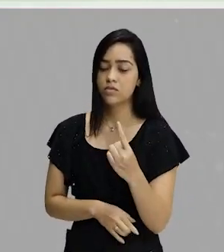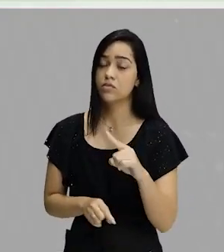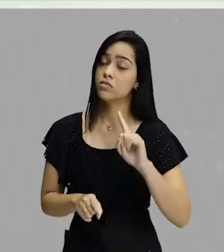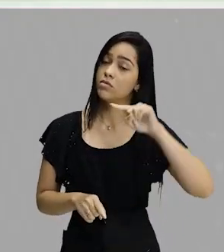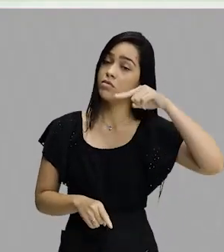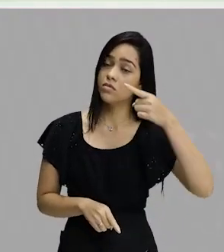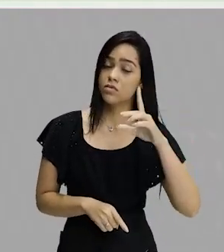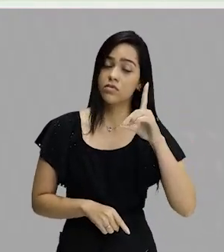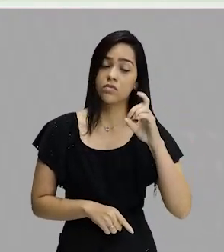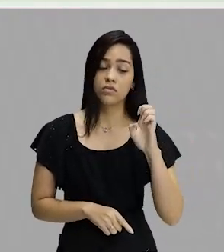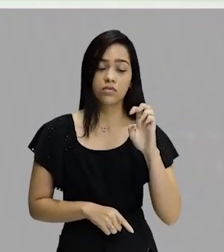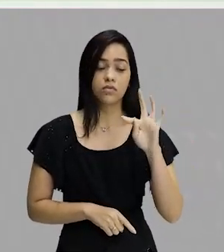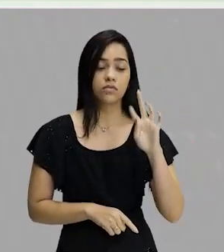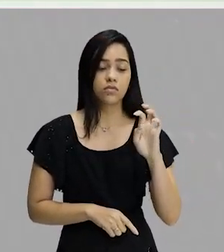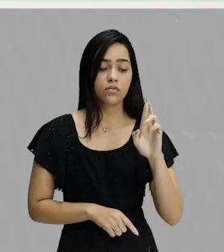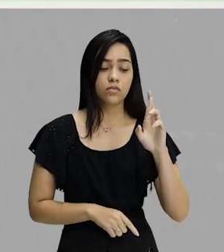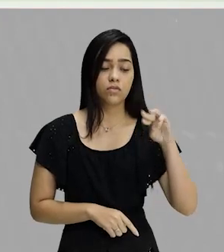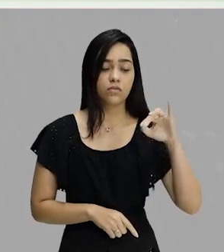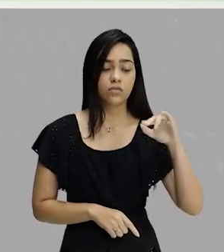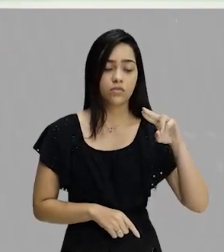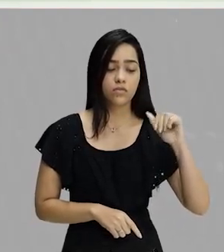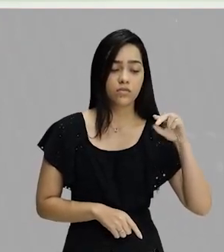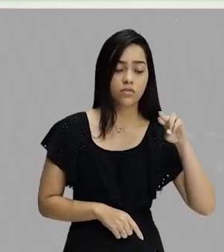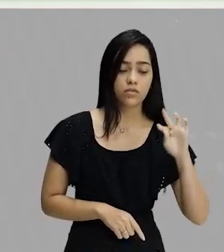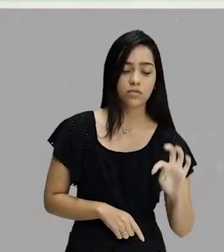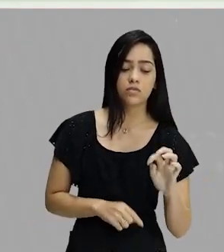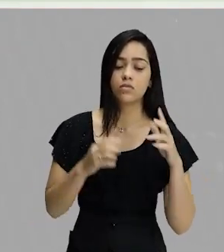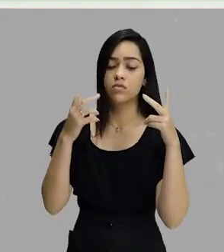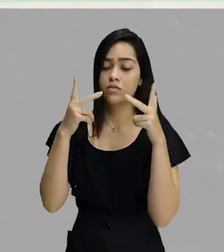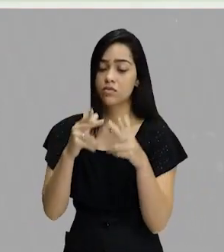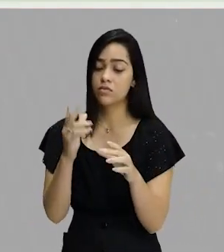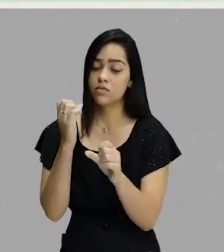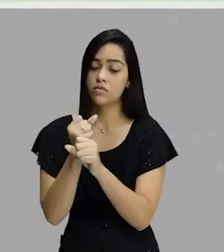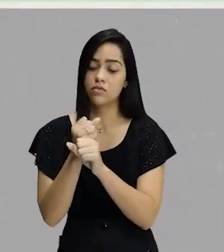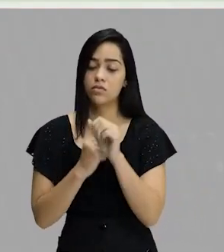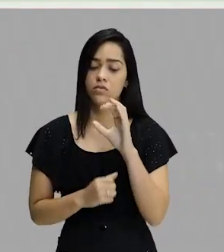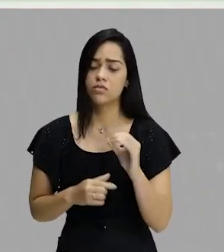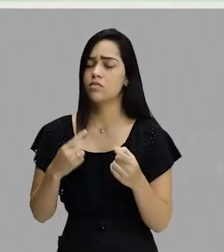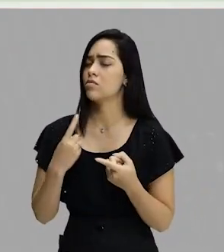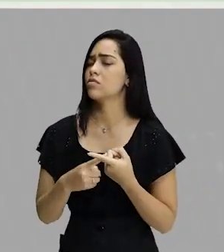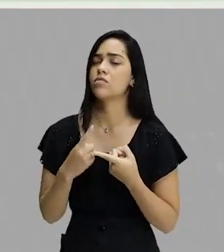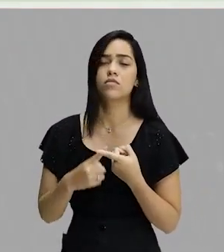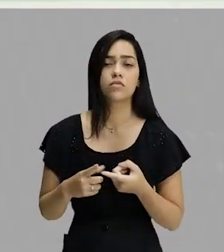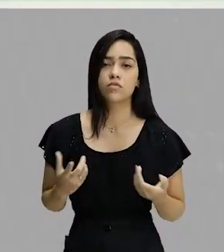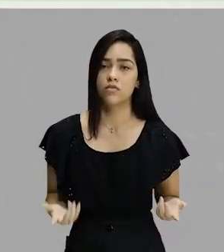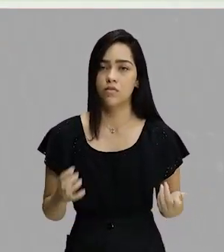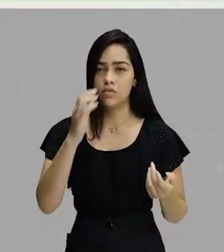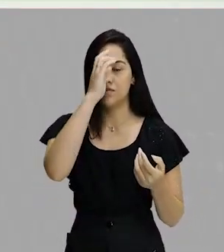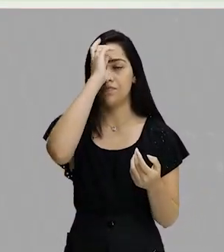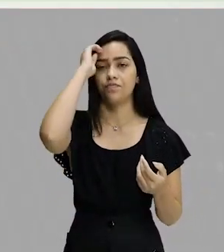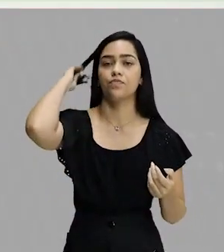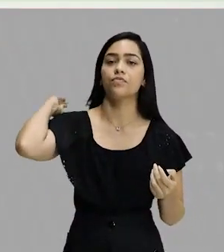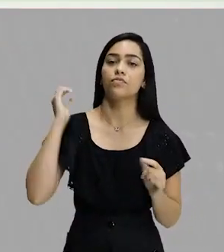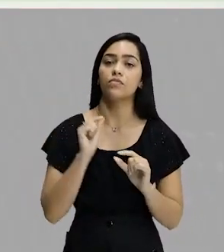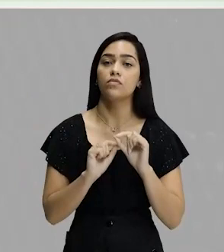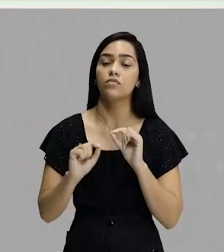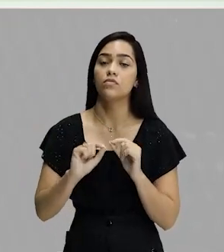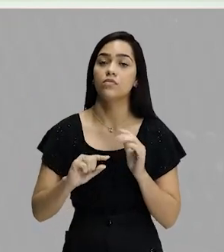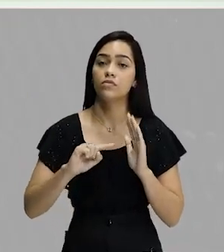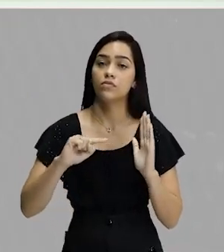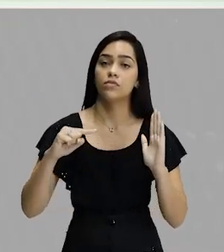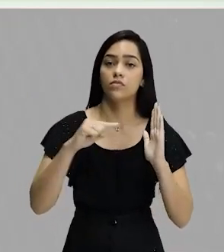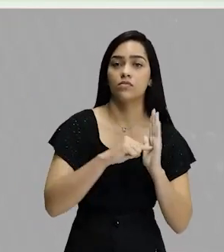o determinante dessa matriz tem que ser igual a 0. Por que esse determinante tem que ser igual a 0? Porque esses pontos